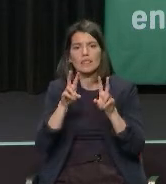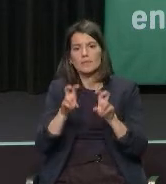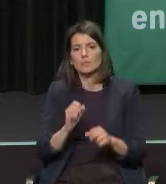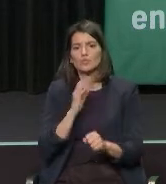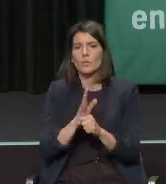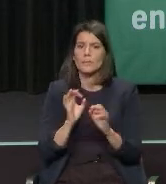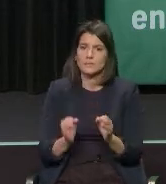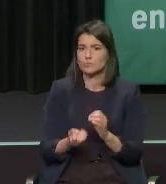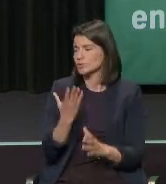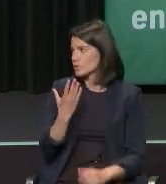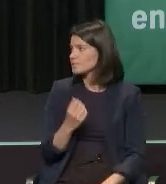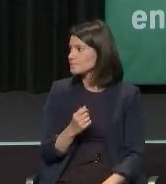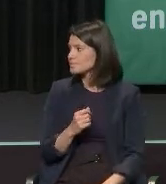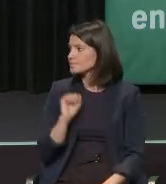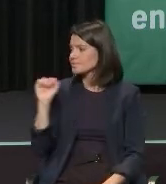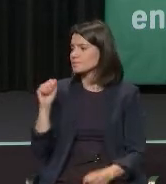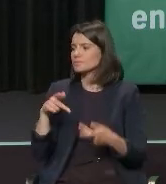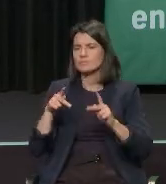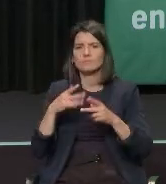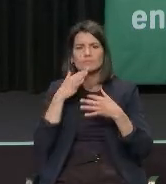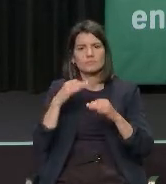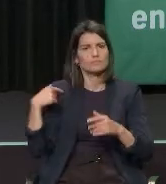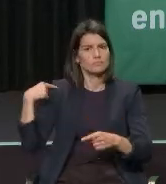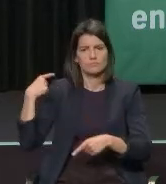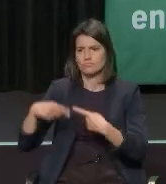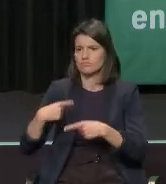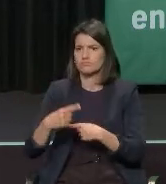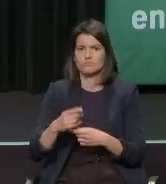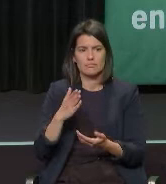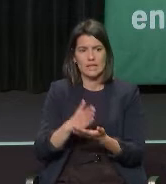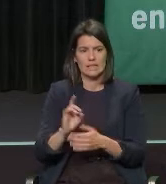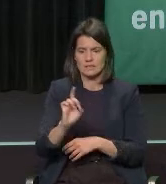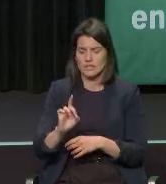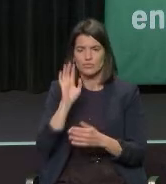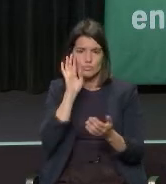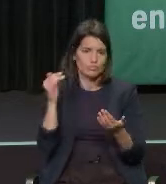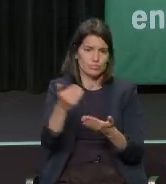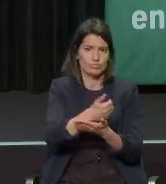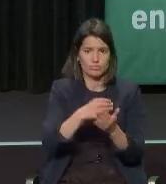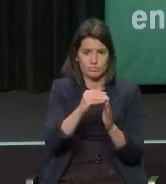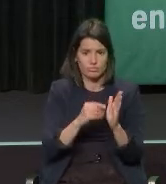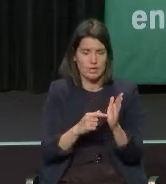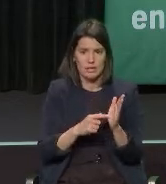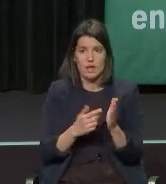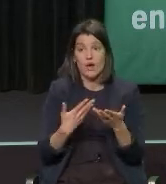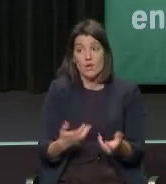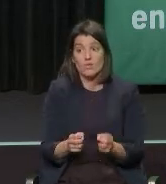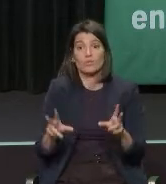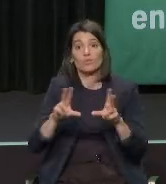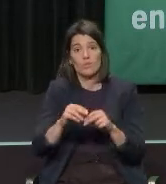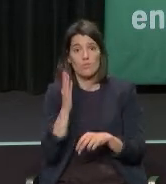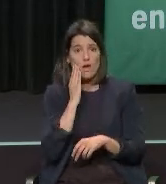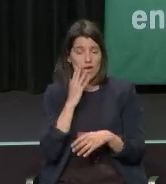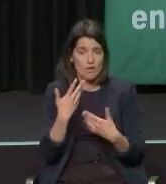necessárias produzir. Isto era um método tradicional que utilizámos até ao sexto inventário. Neste novo inventário que temos em